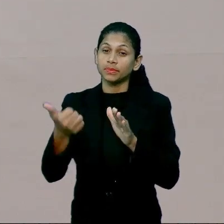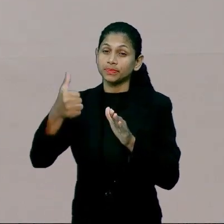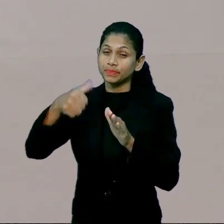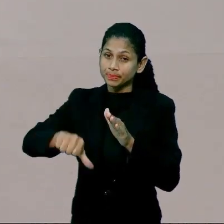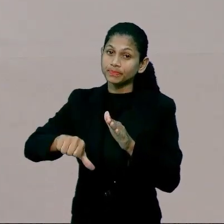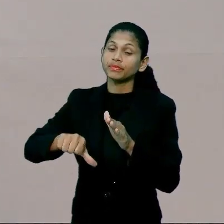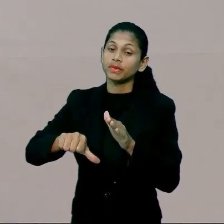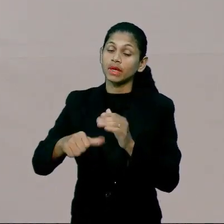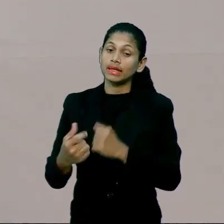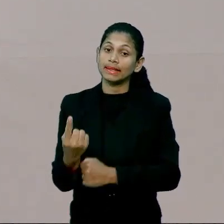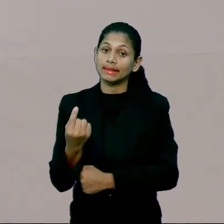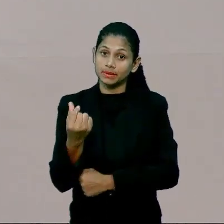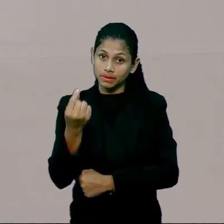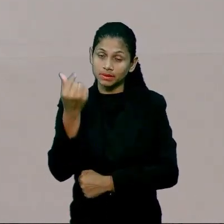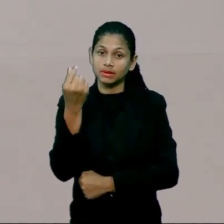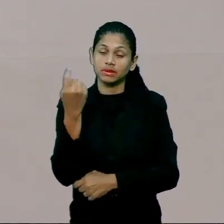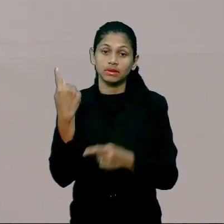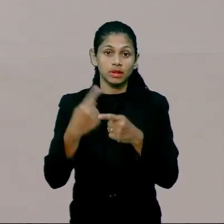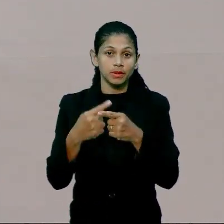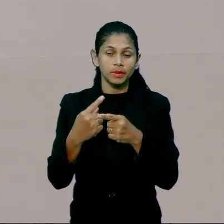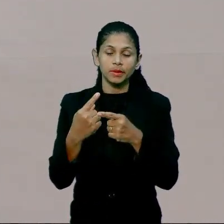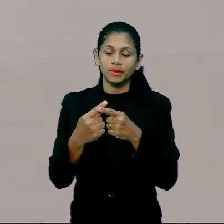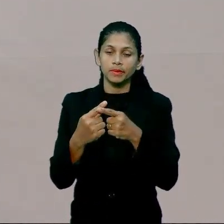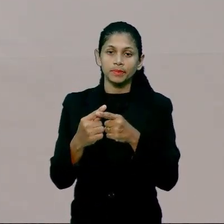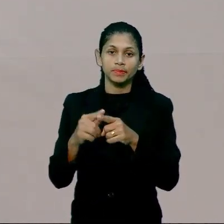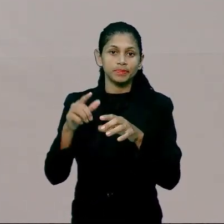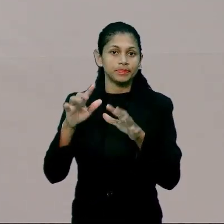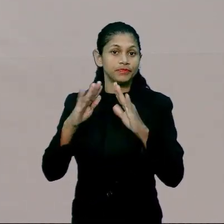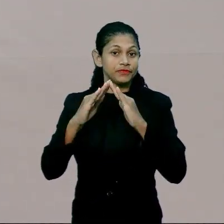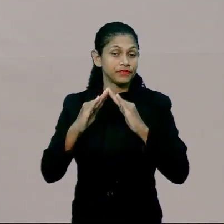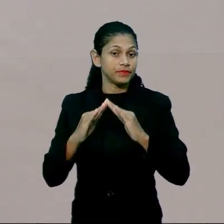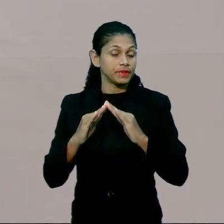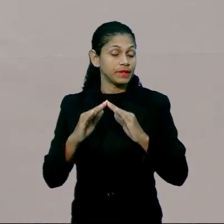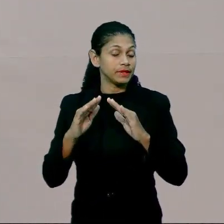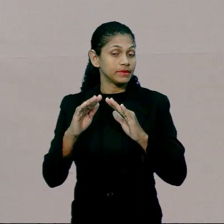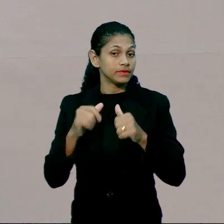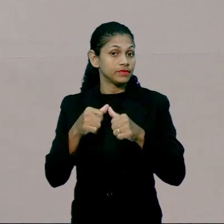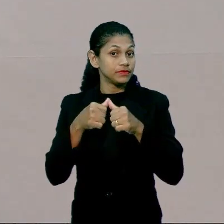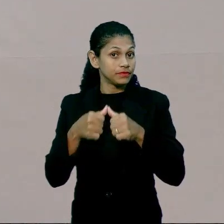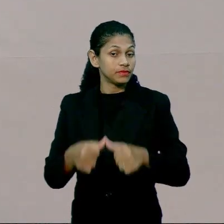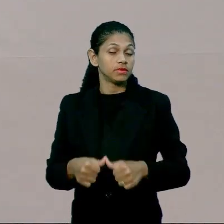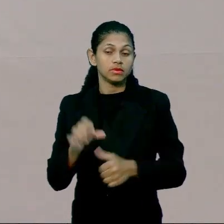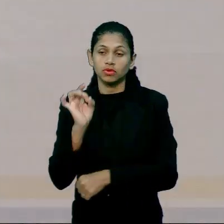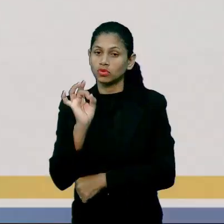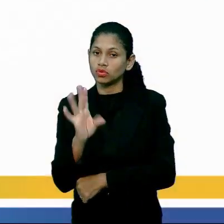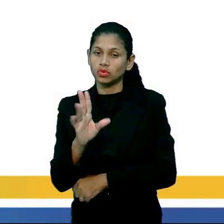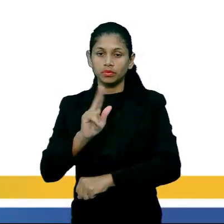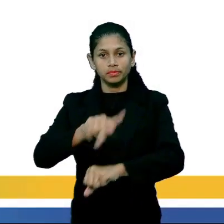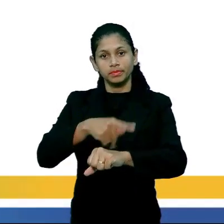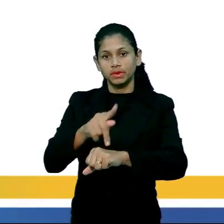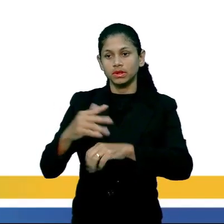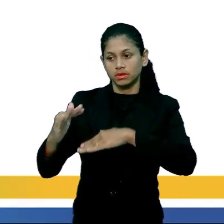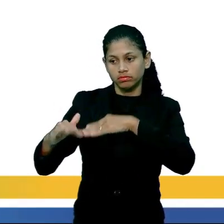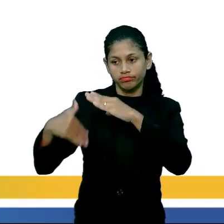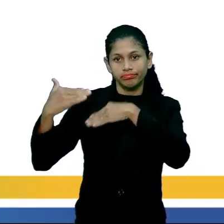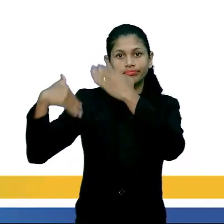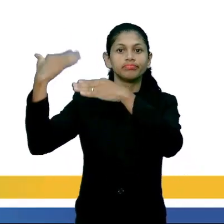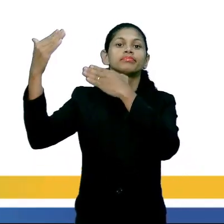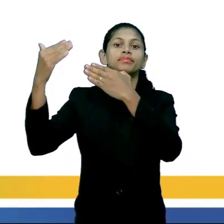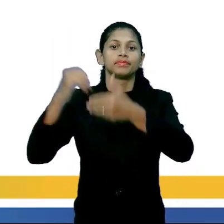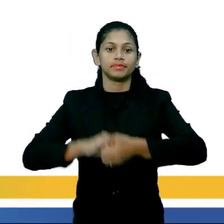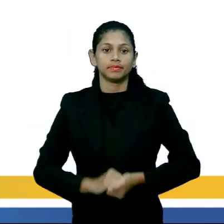lucro, ok? Como vocês viram, fica exatamente para países que têm um poder aquisitivo bem maior, ok?